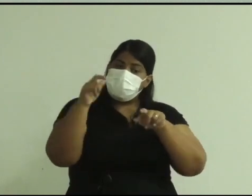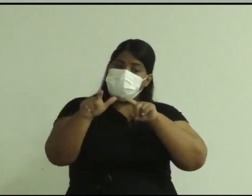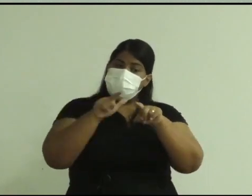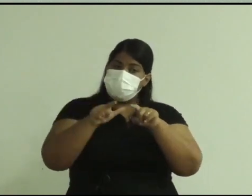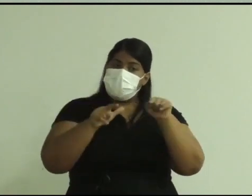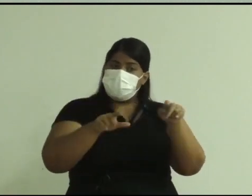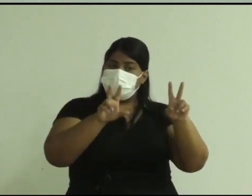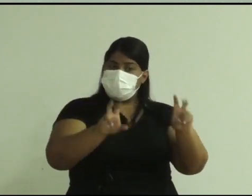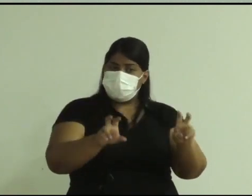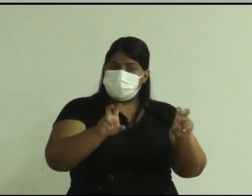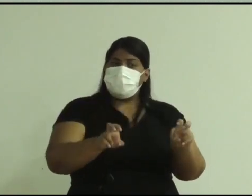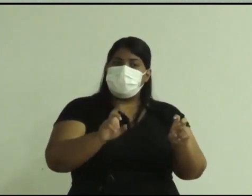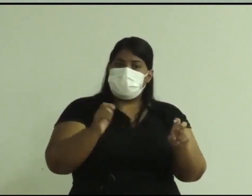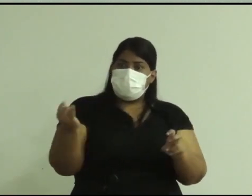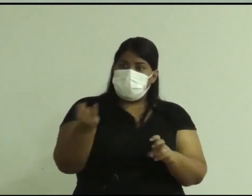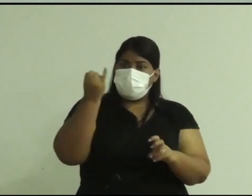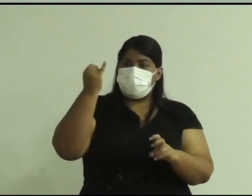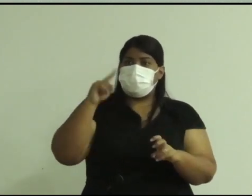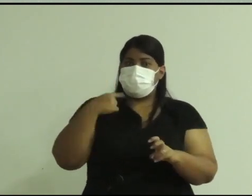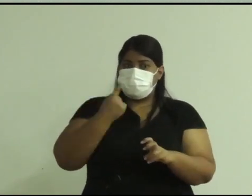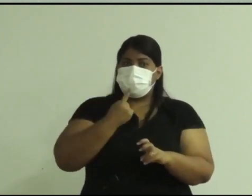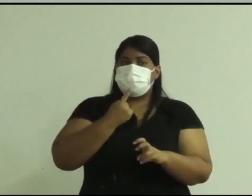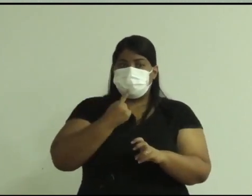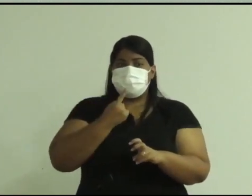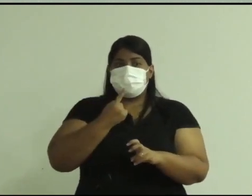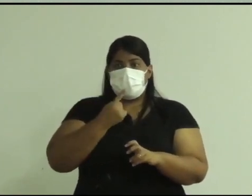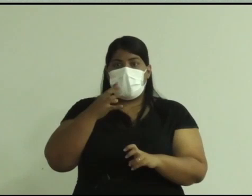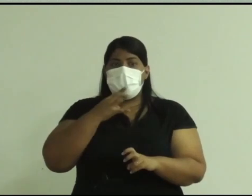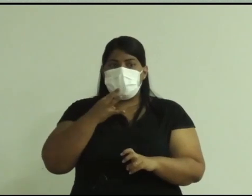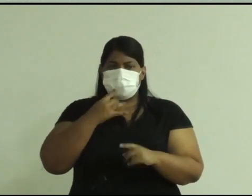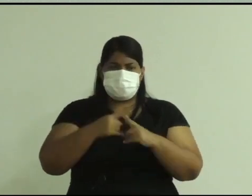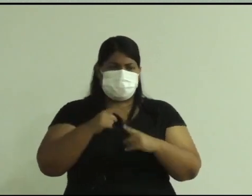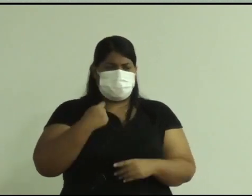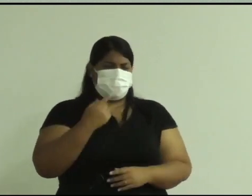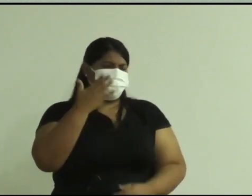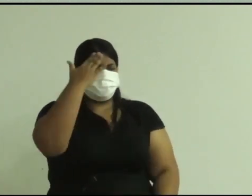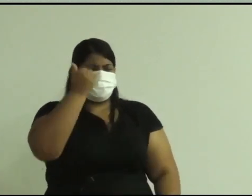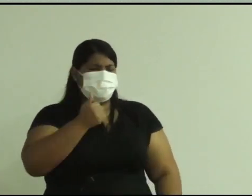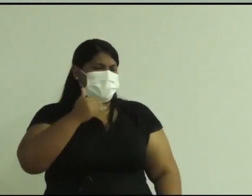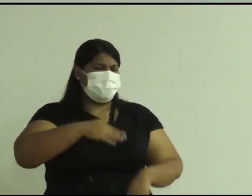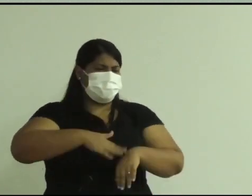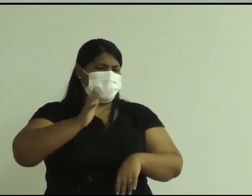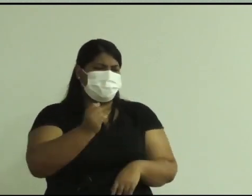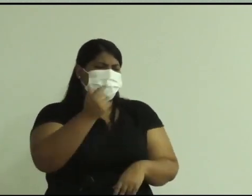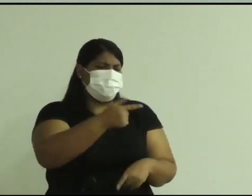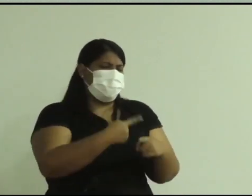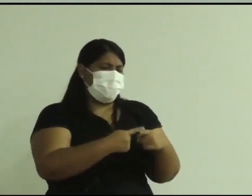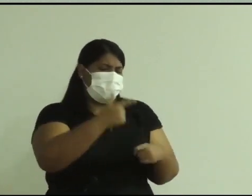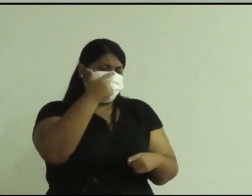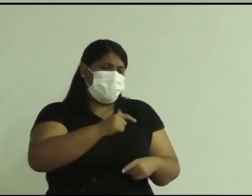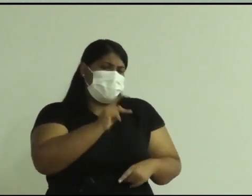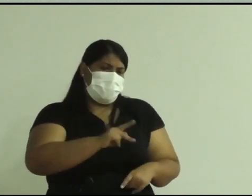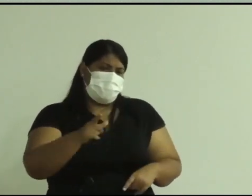isso, da importância de ouvir, porque a gente pensa que sabe mais, só por ser professor. A